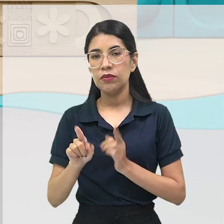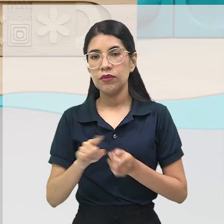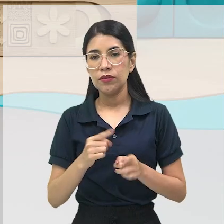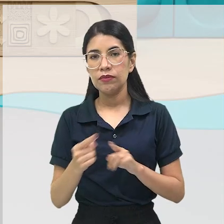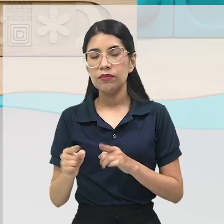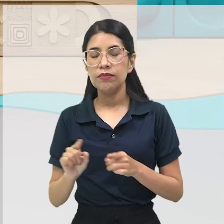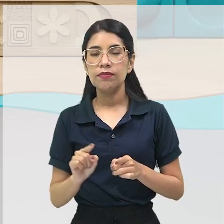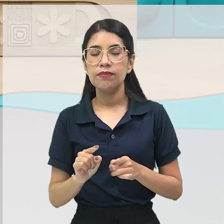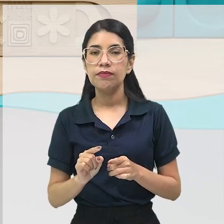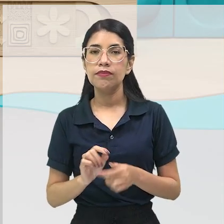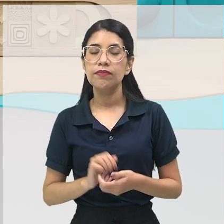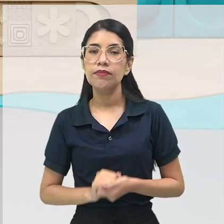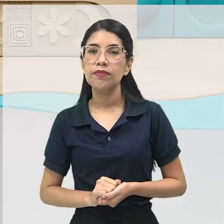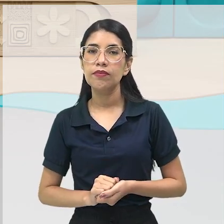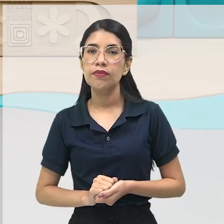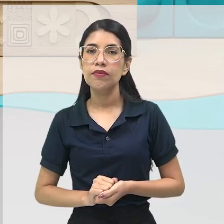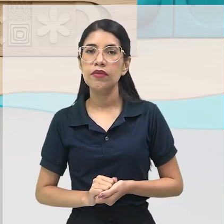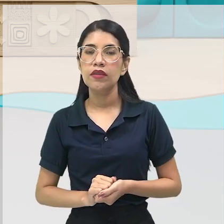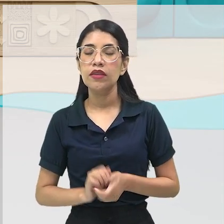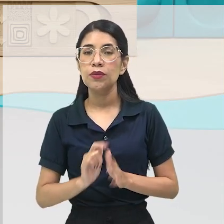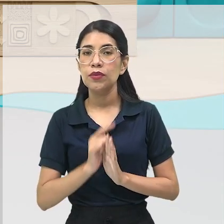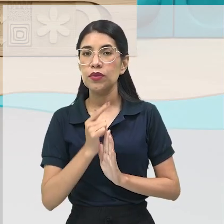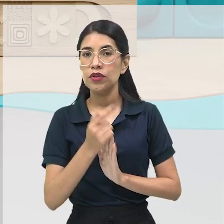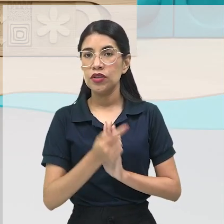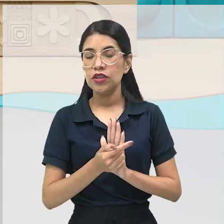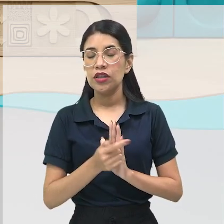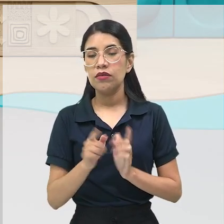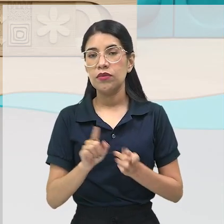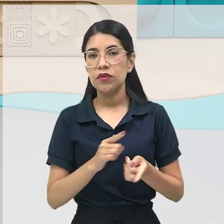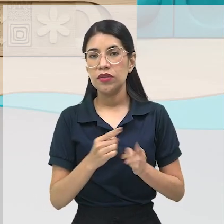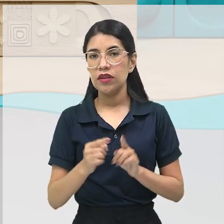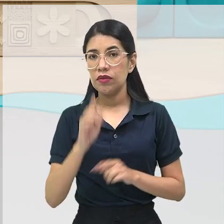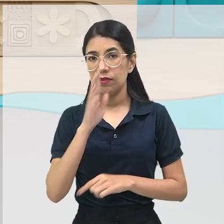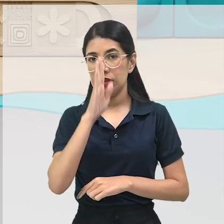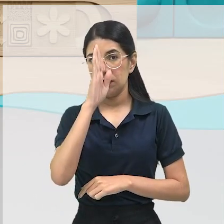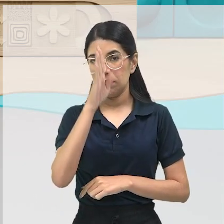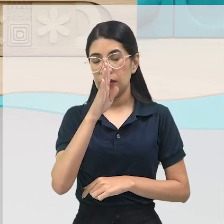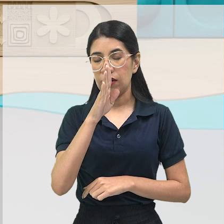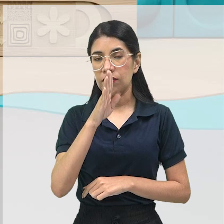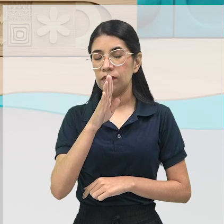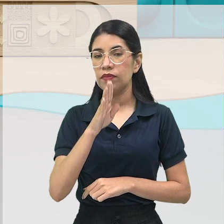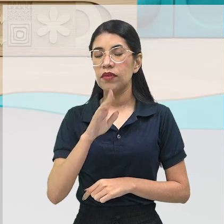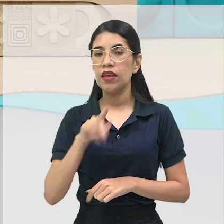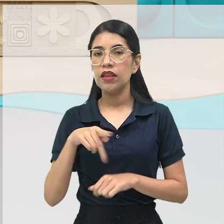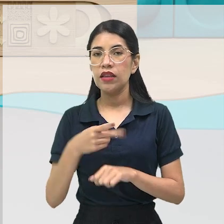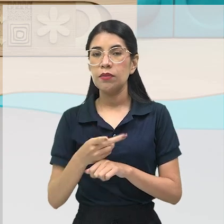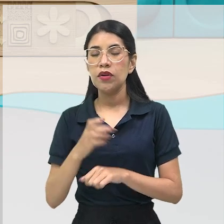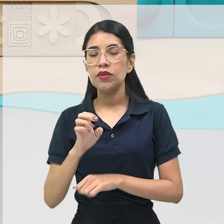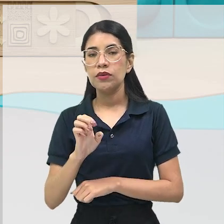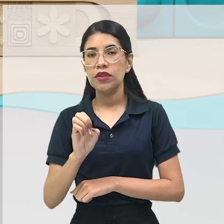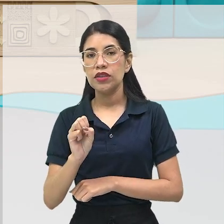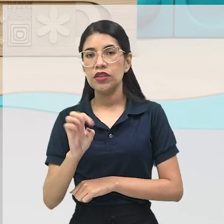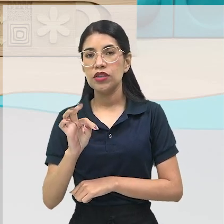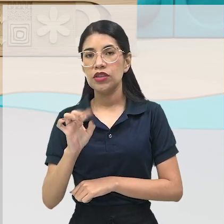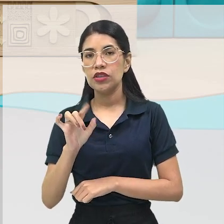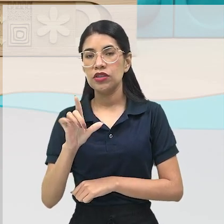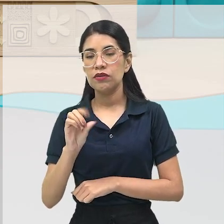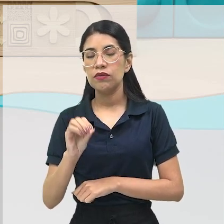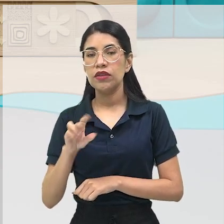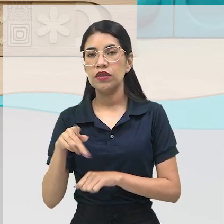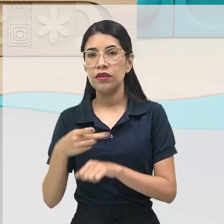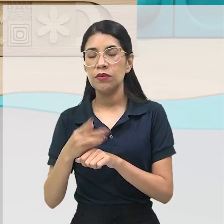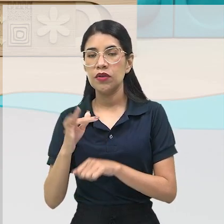musical principal. Então, o gênero, ele é a palavra-chave. E depois vem o estilo e depois vem a